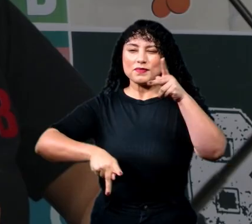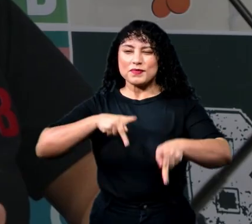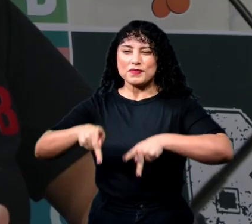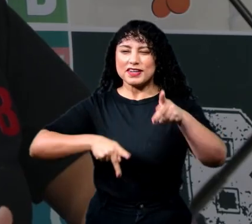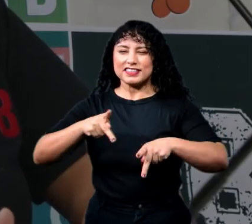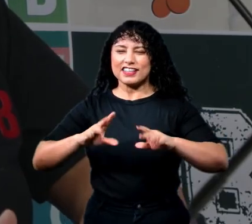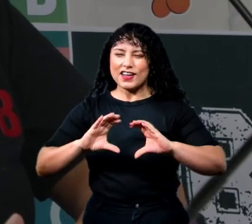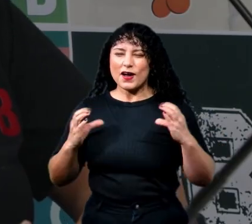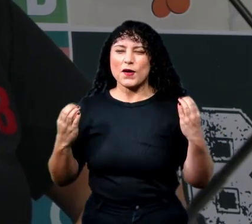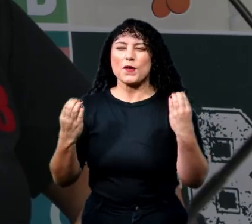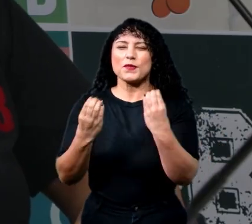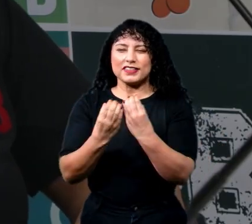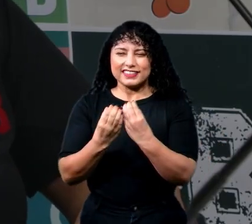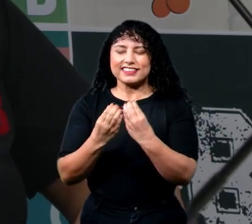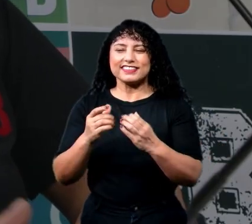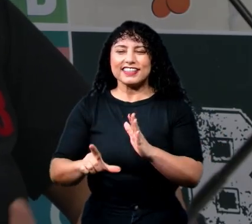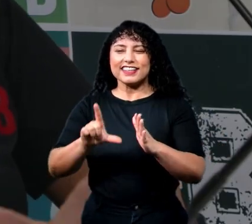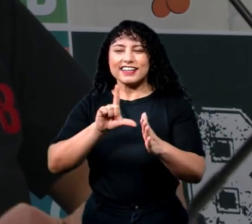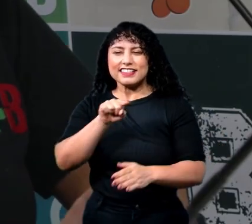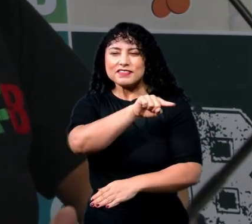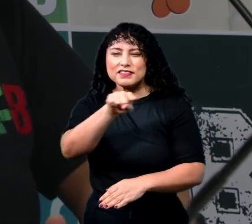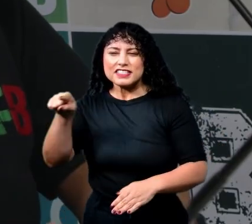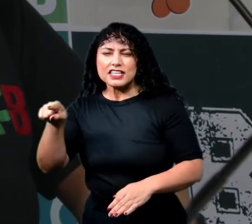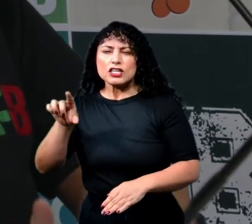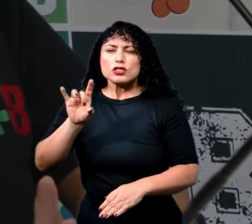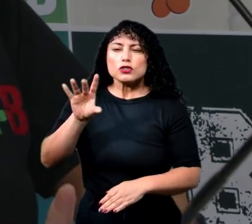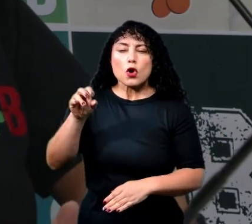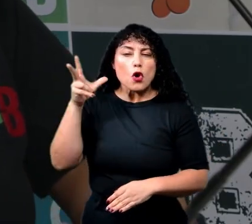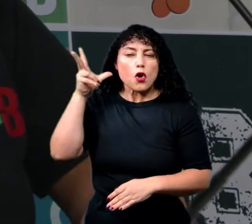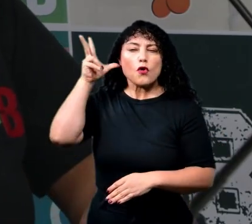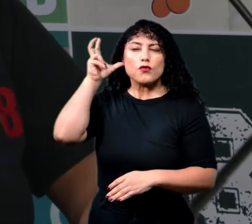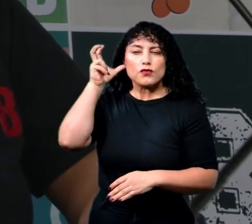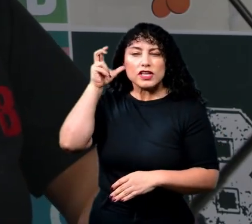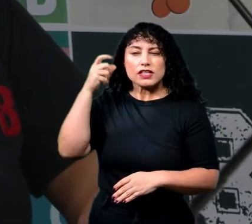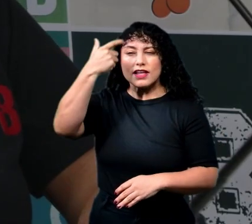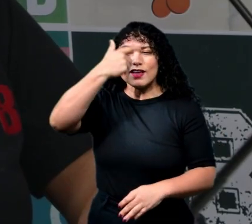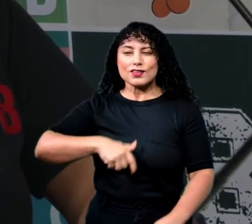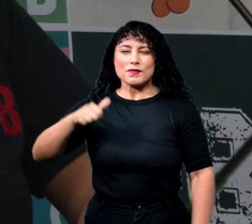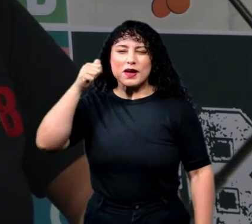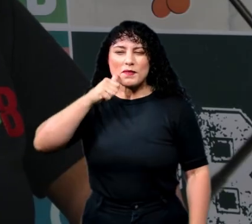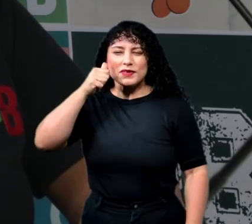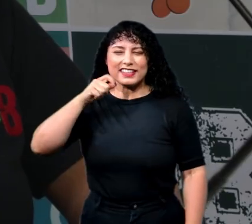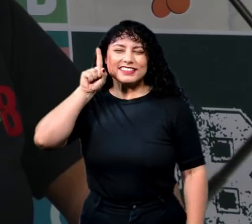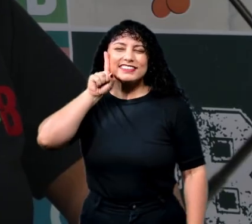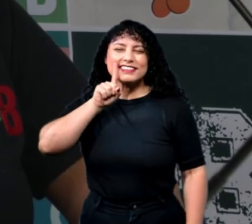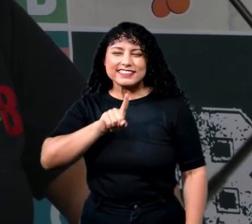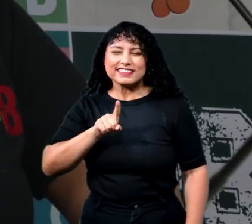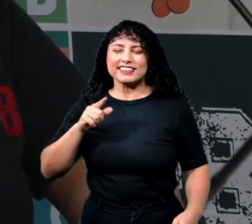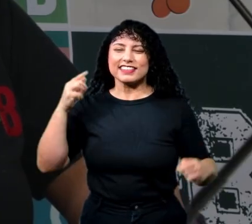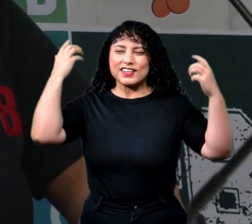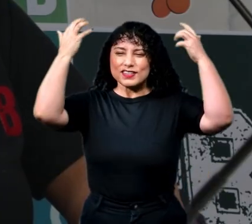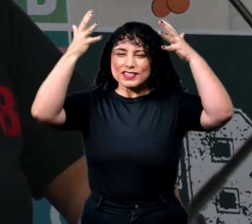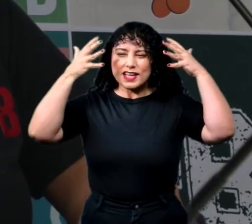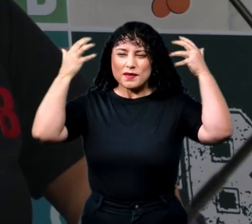nossa comunidade, né? Antes, para você que está apenas me ouvindo, eu sou uma mulher parda, tenho os